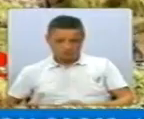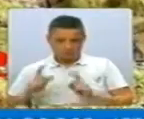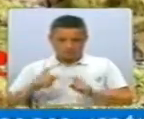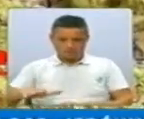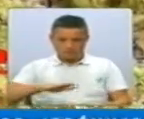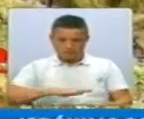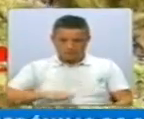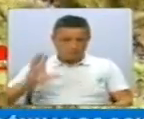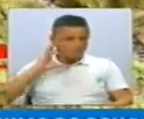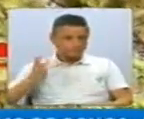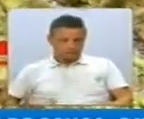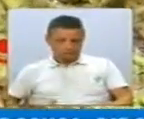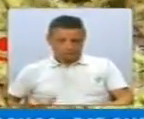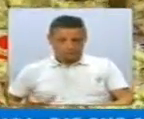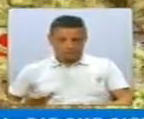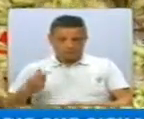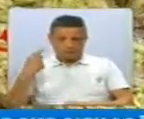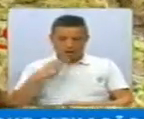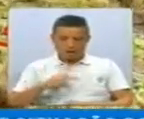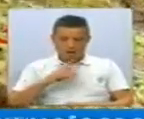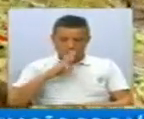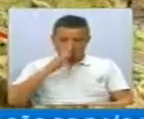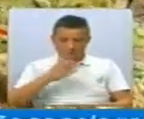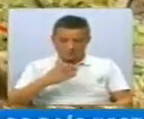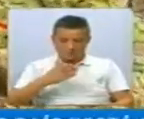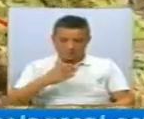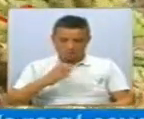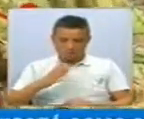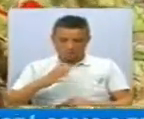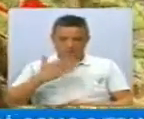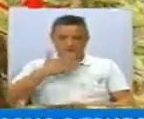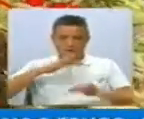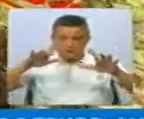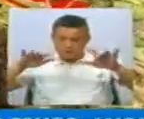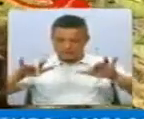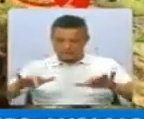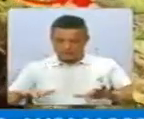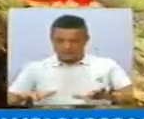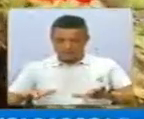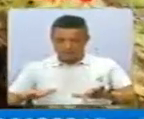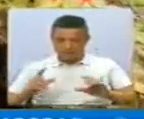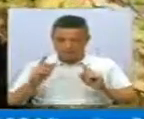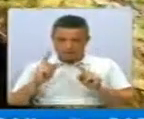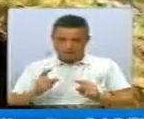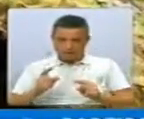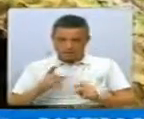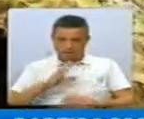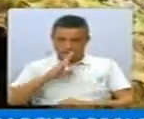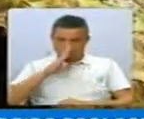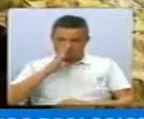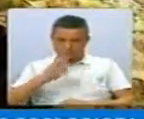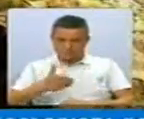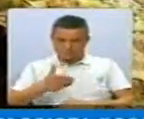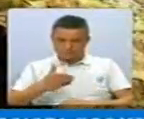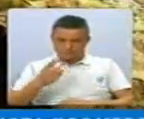no Afeganistão, e há aquele pico de neve, um pico que estava coberto de neve, de Thakur Ghar. Foi uma das operações